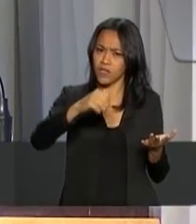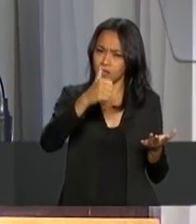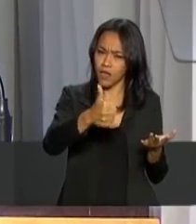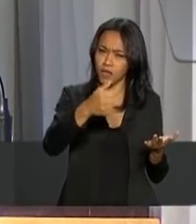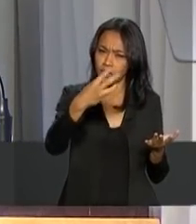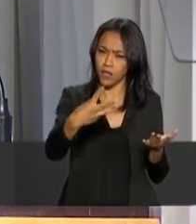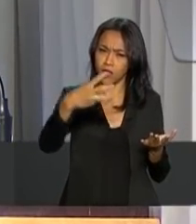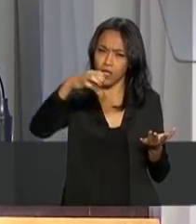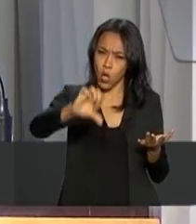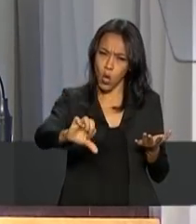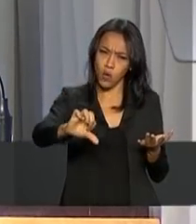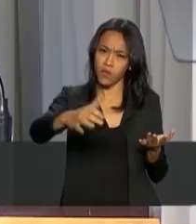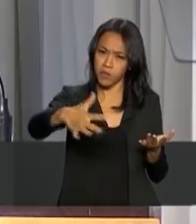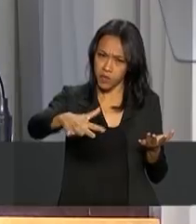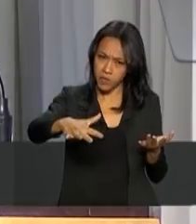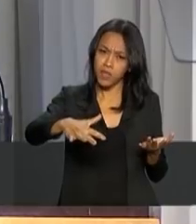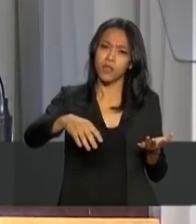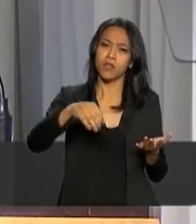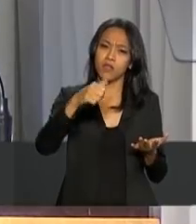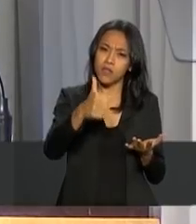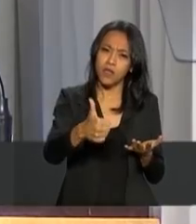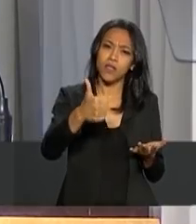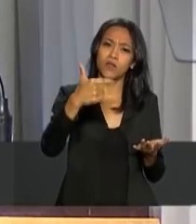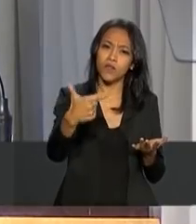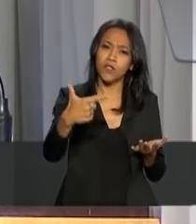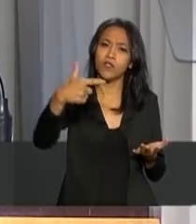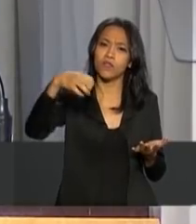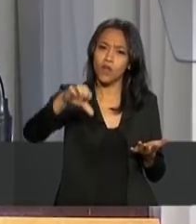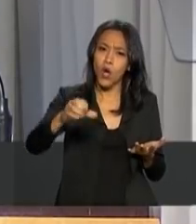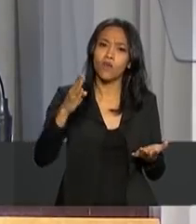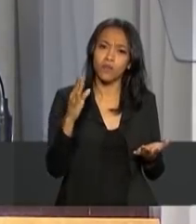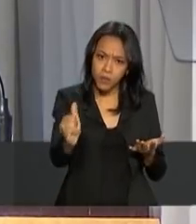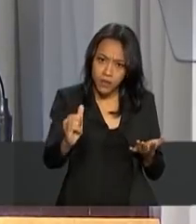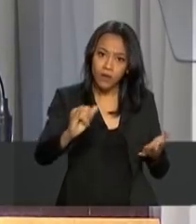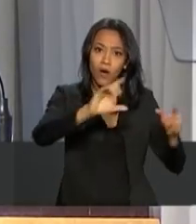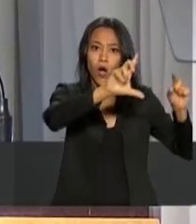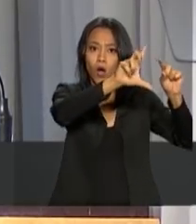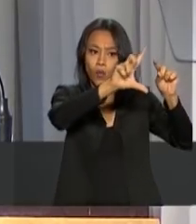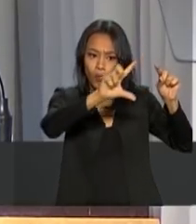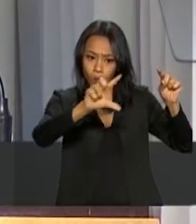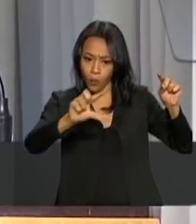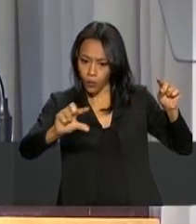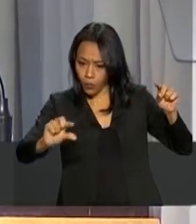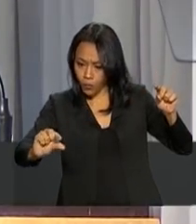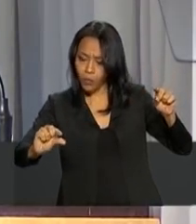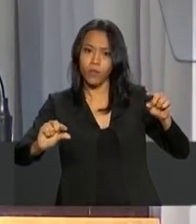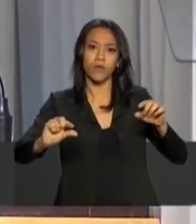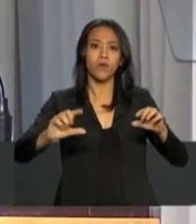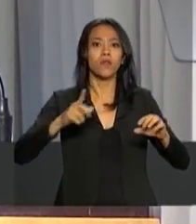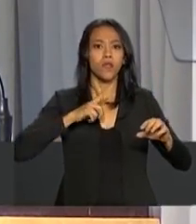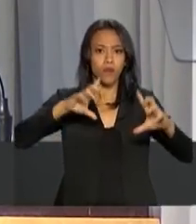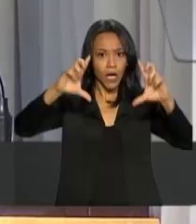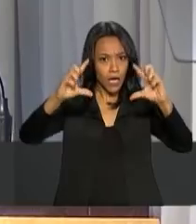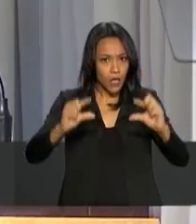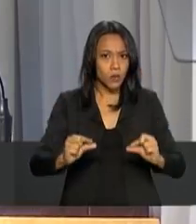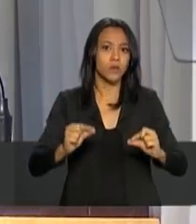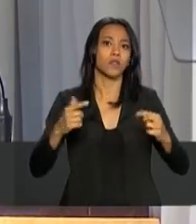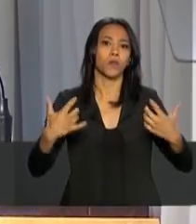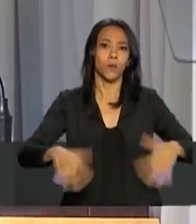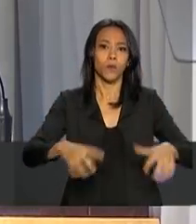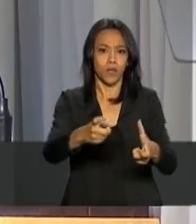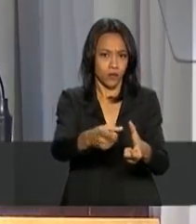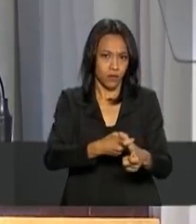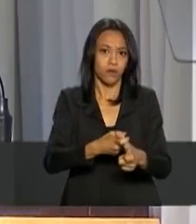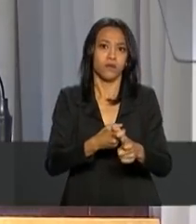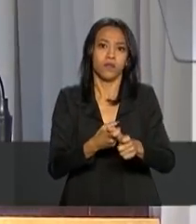139 bilhões, mais ou menos, ou 129 bilhões. Portanto, uma redução substanciosa do déficit público.